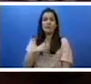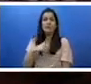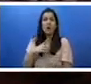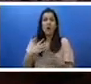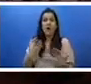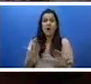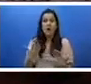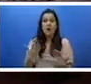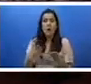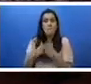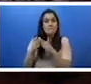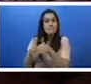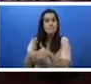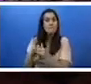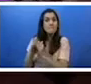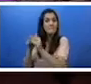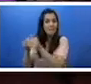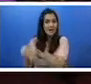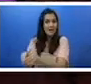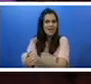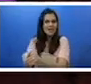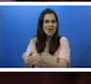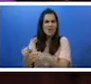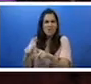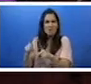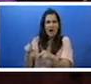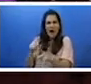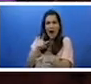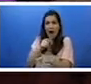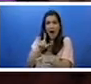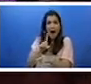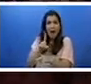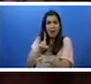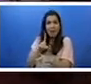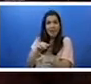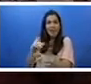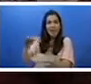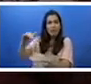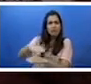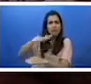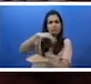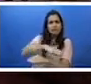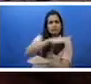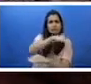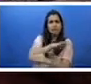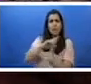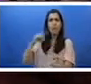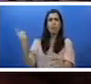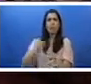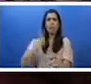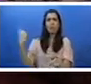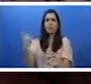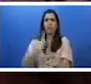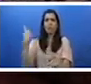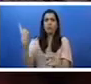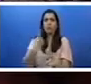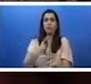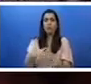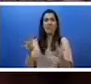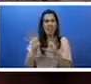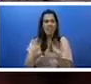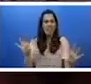Um barco, mas ele não está na água, ele está navegando no meio do furacão, no meio das